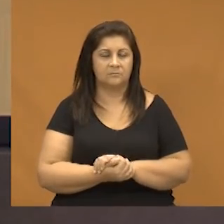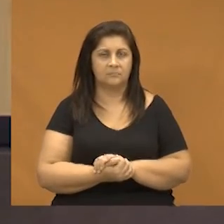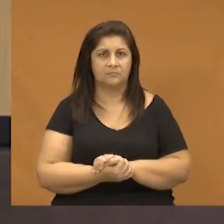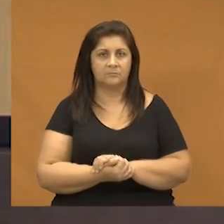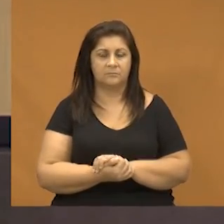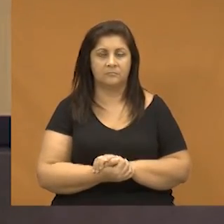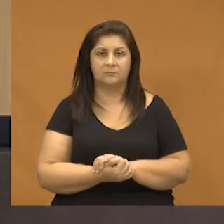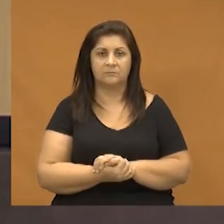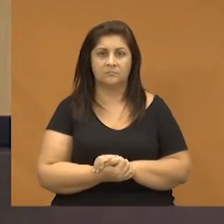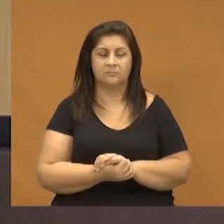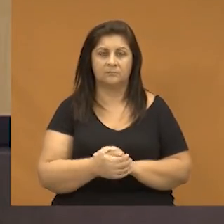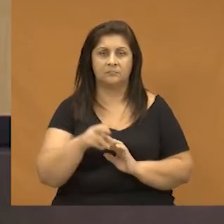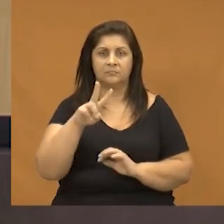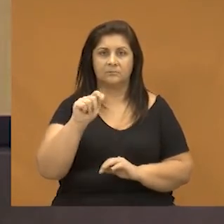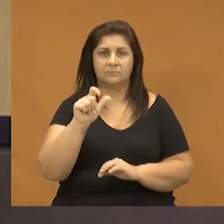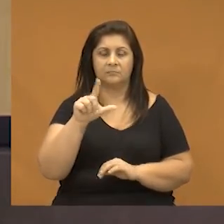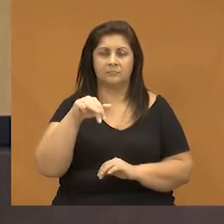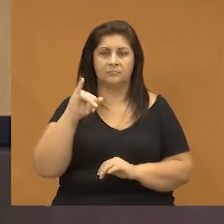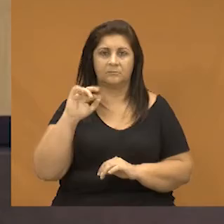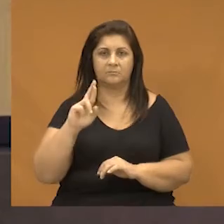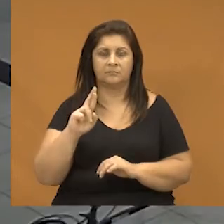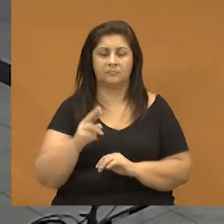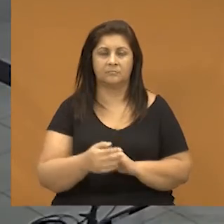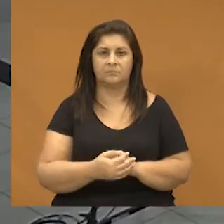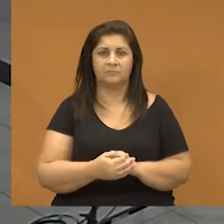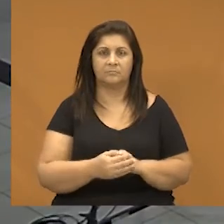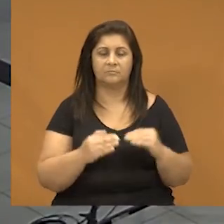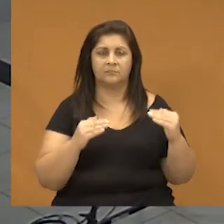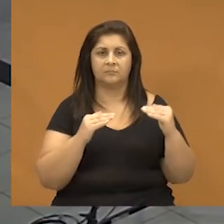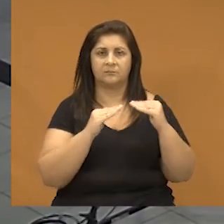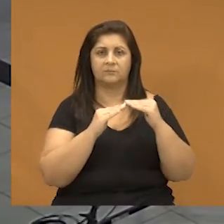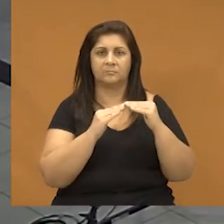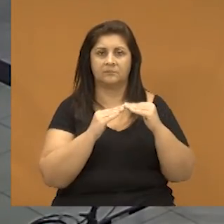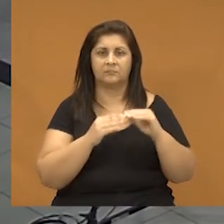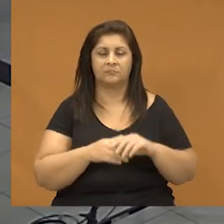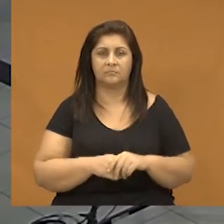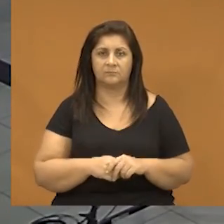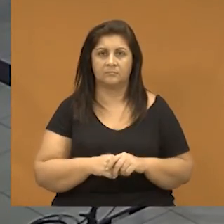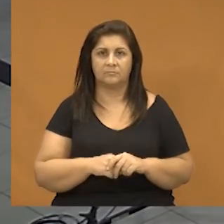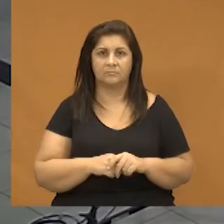Como vota o vereador Valmir do Parque Meia Lua? Meu voto é favorável.